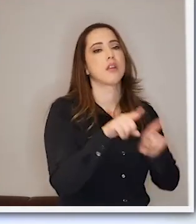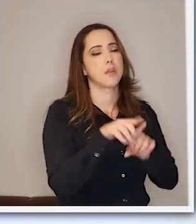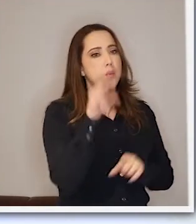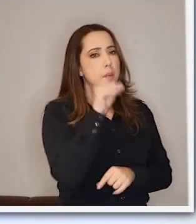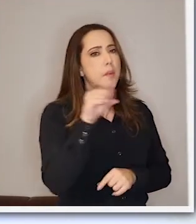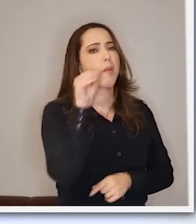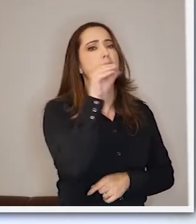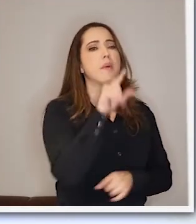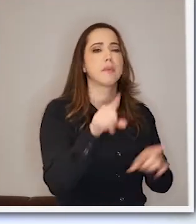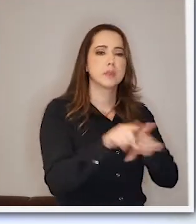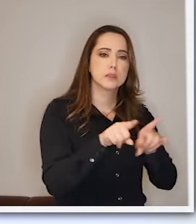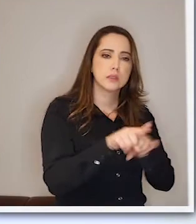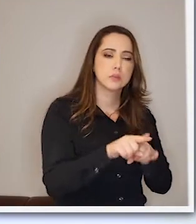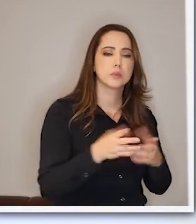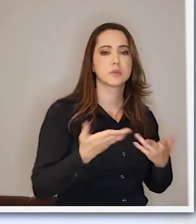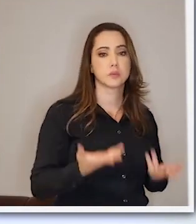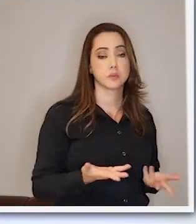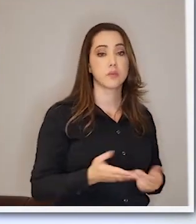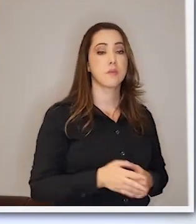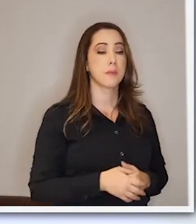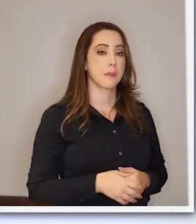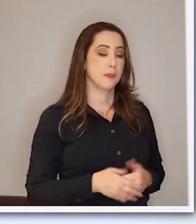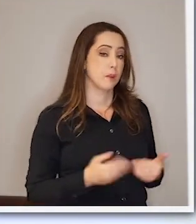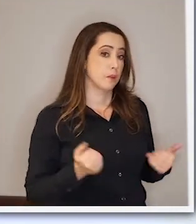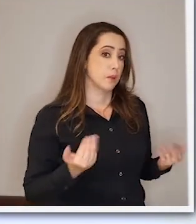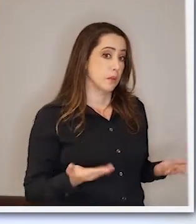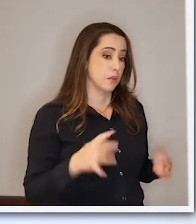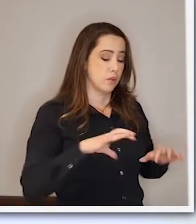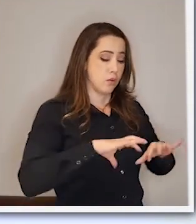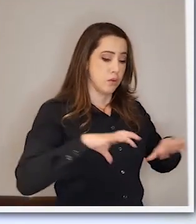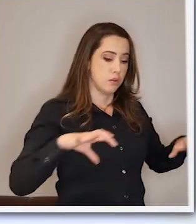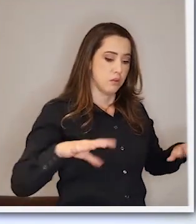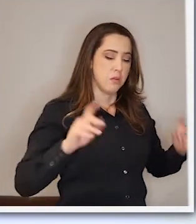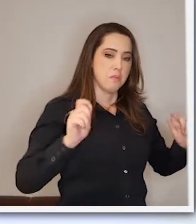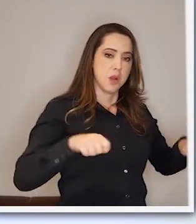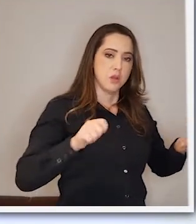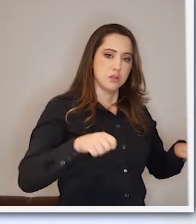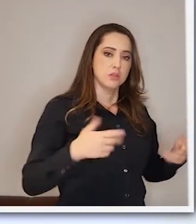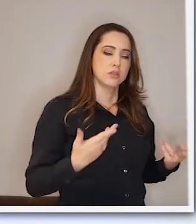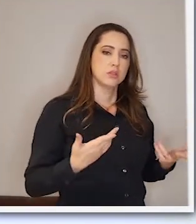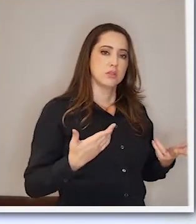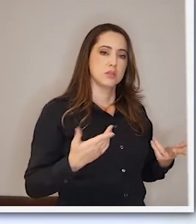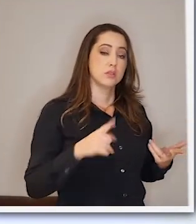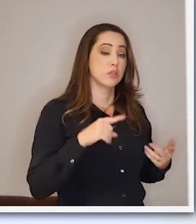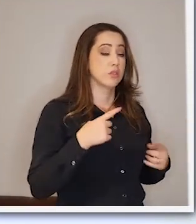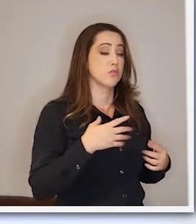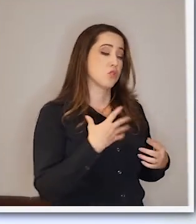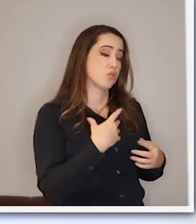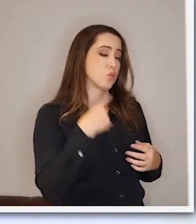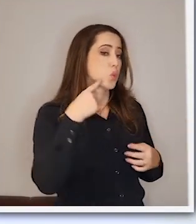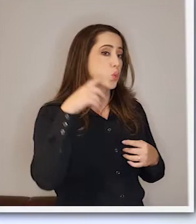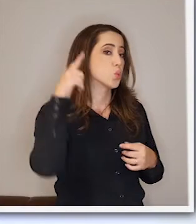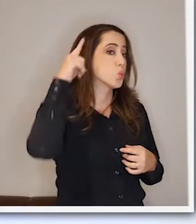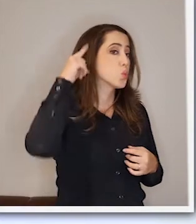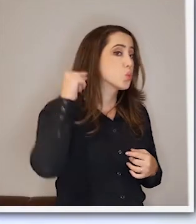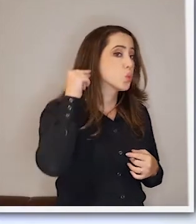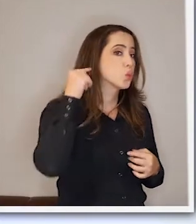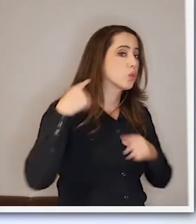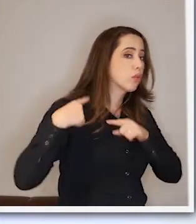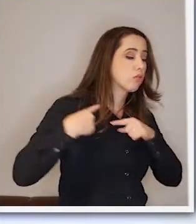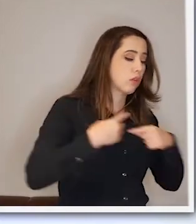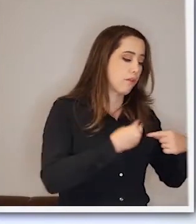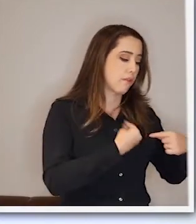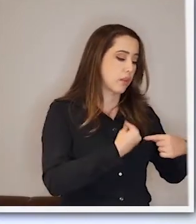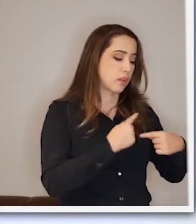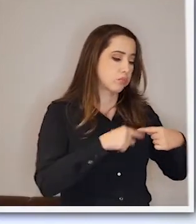a língua através do campo visual e reproduzem a língua através do campo manual, que são as mãos e o corpo. Então, ele pode ser